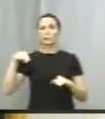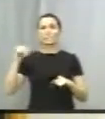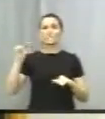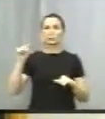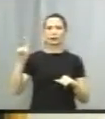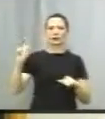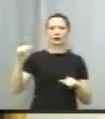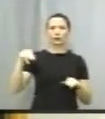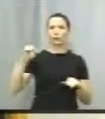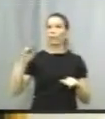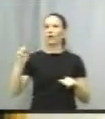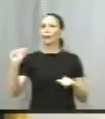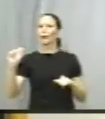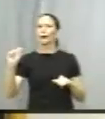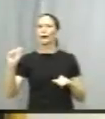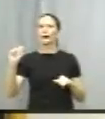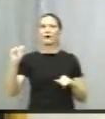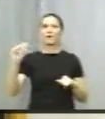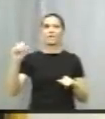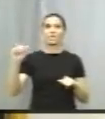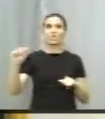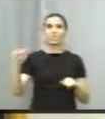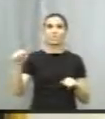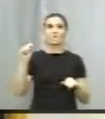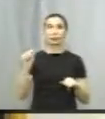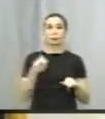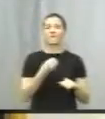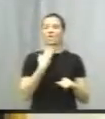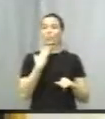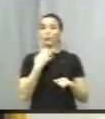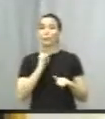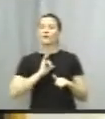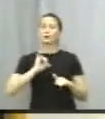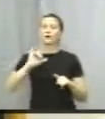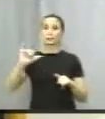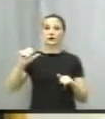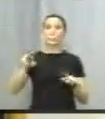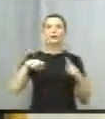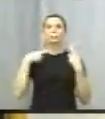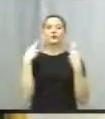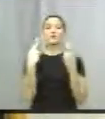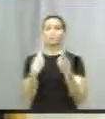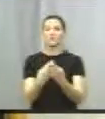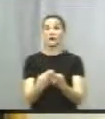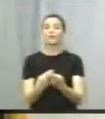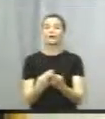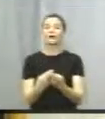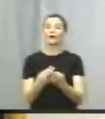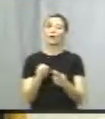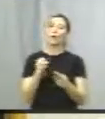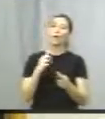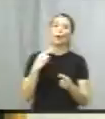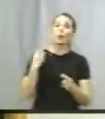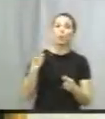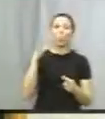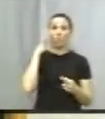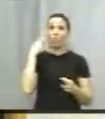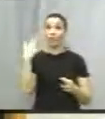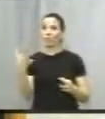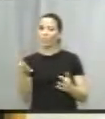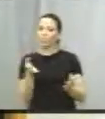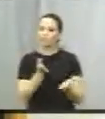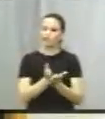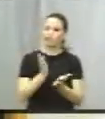E a notícia boa é que resultou desta reunião, ou deve resultar dos próximos